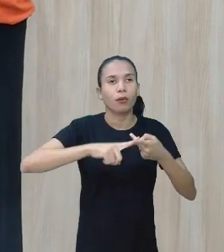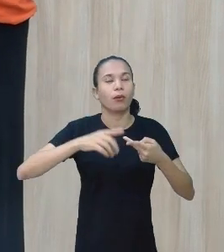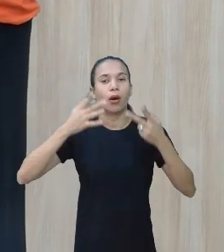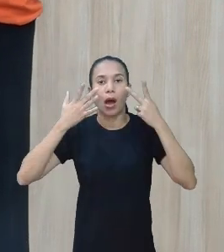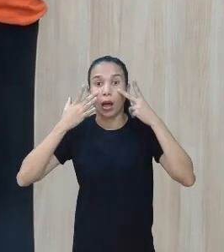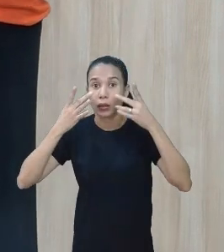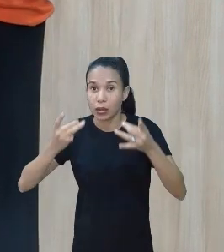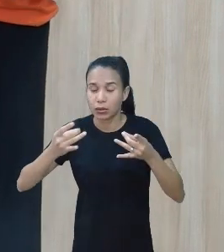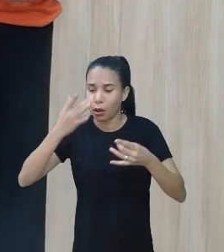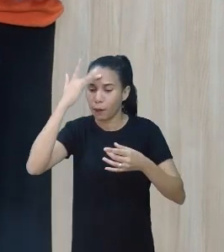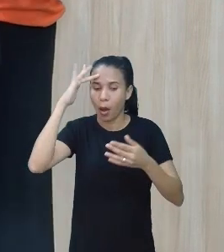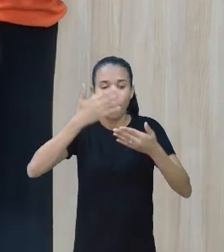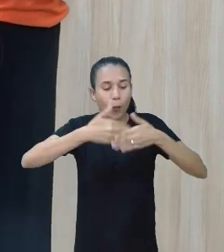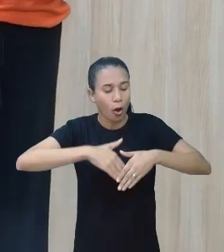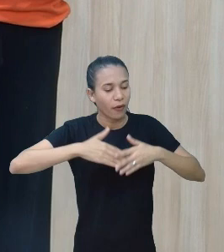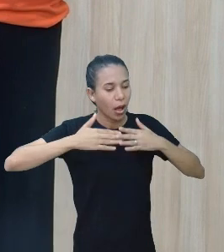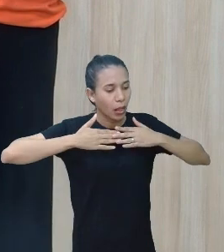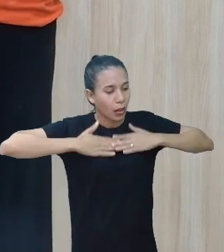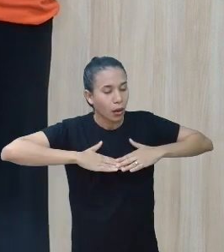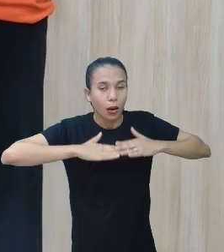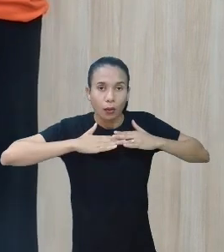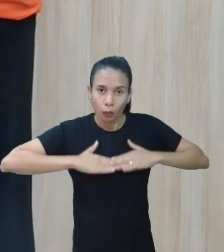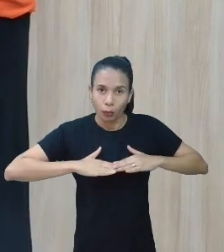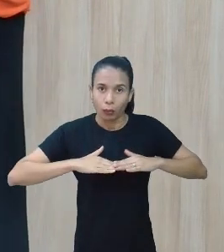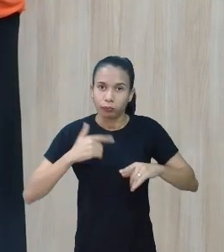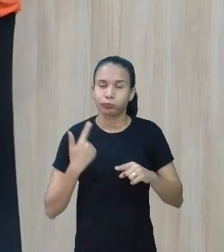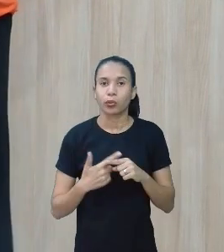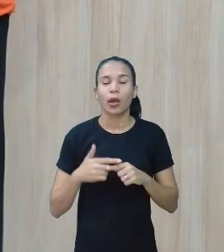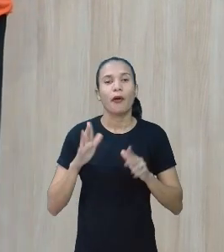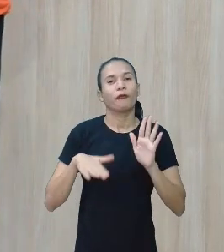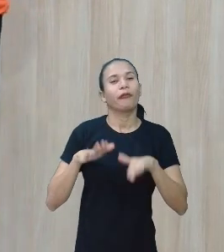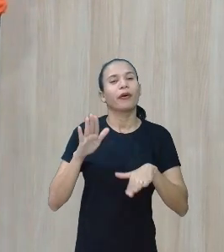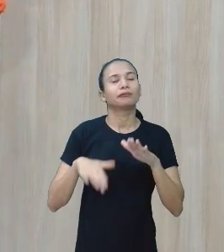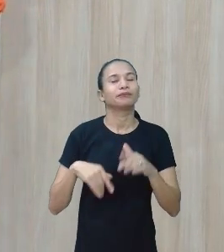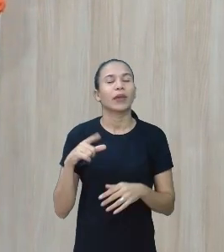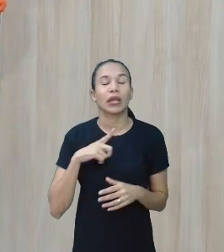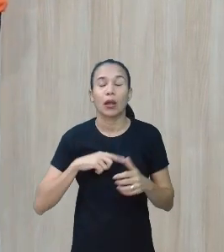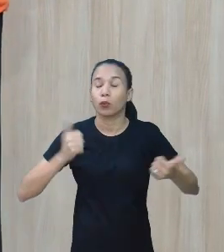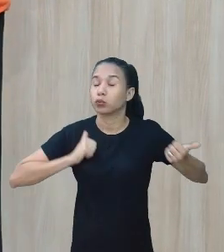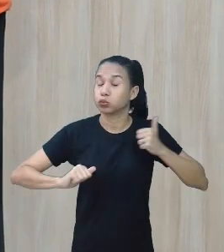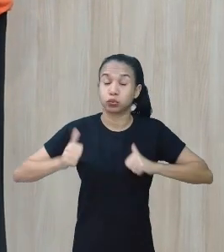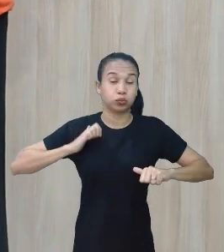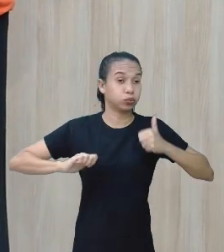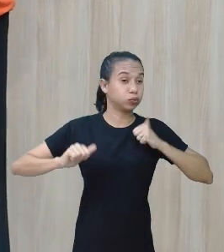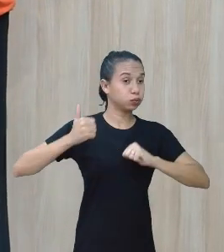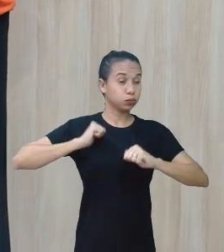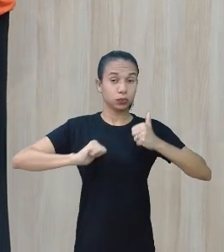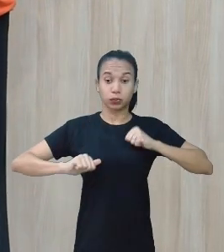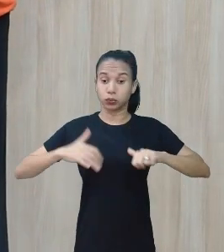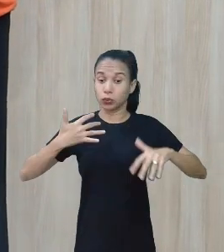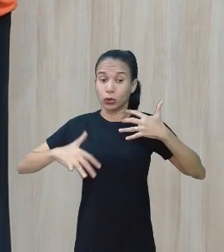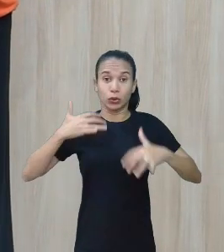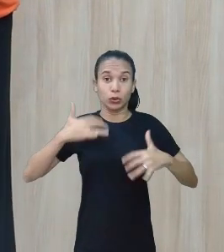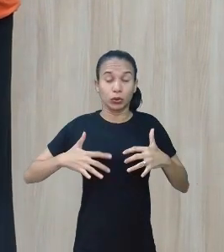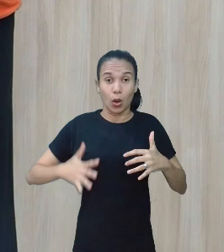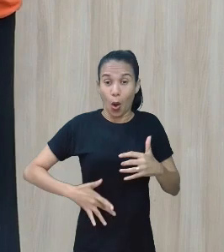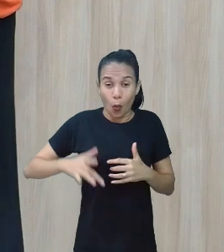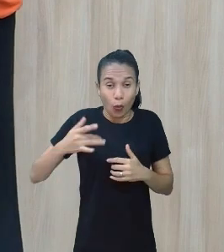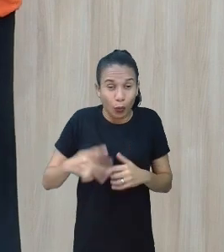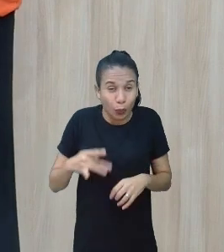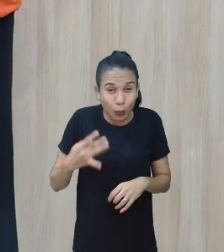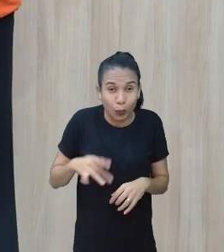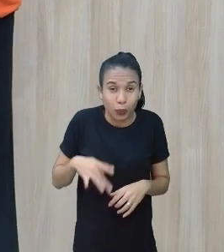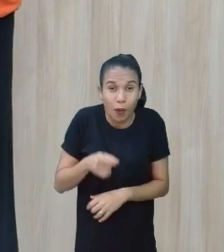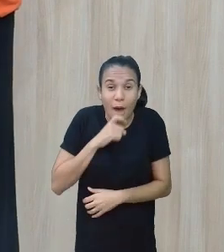atenção, tranquilidade, certo? Porque às vezes você está ali naquela euforia, naquele nervosismo, dá um frio na barriga